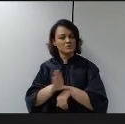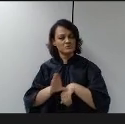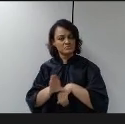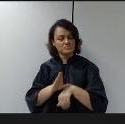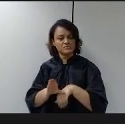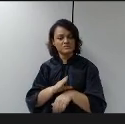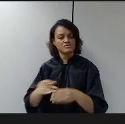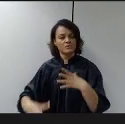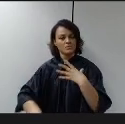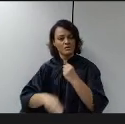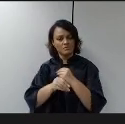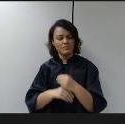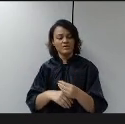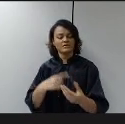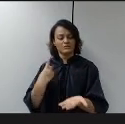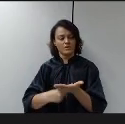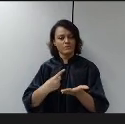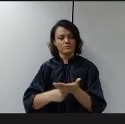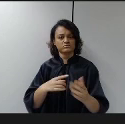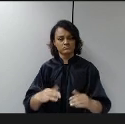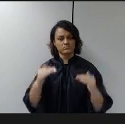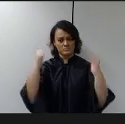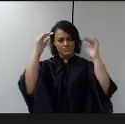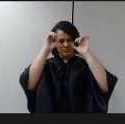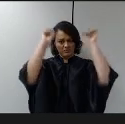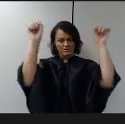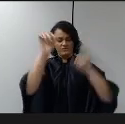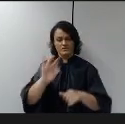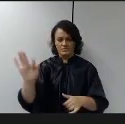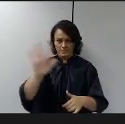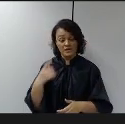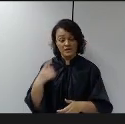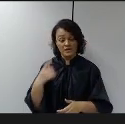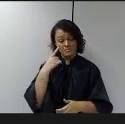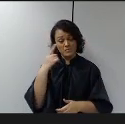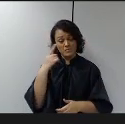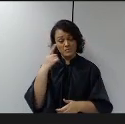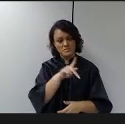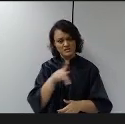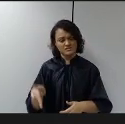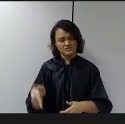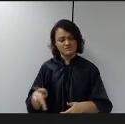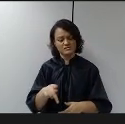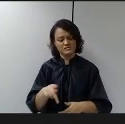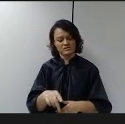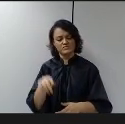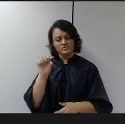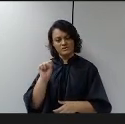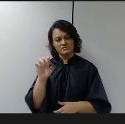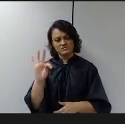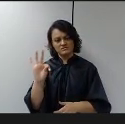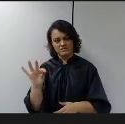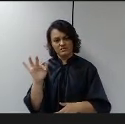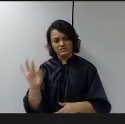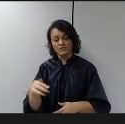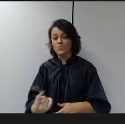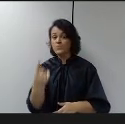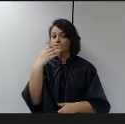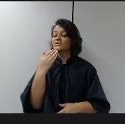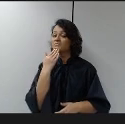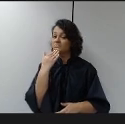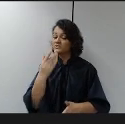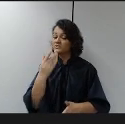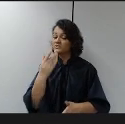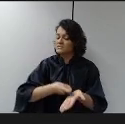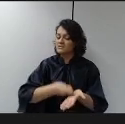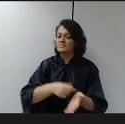Supremo Tribunal Federal. Segundo o precedente do STF, excelências, a única exigência para a validade